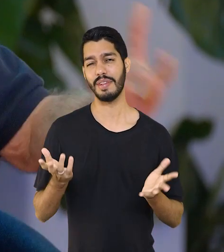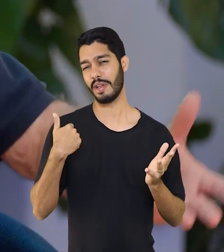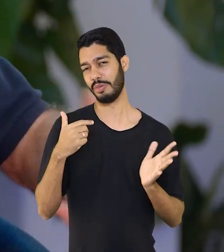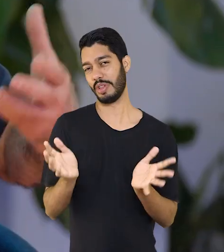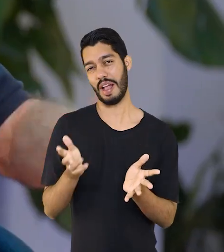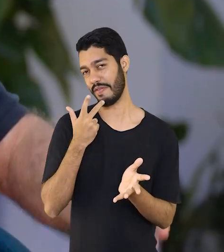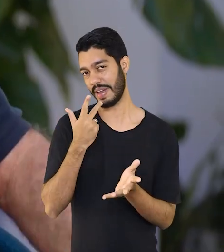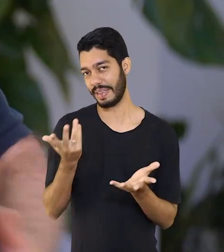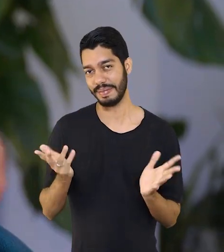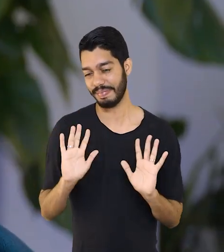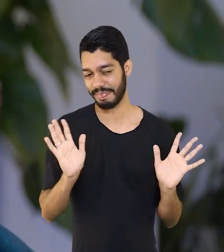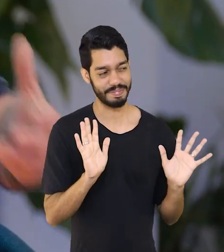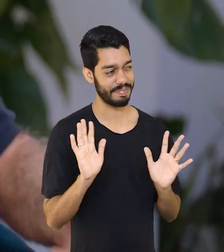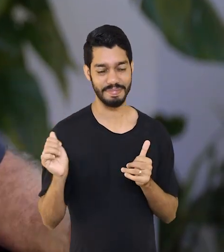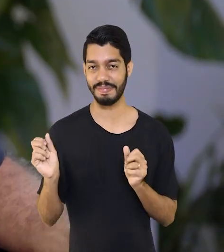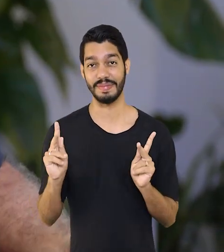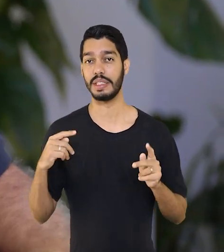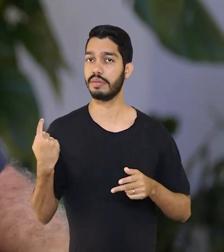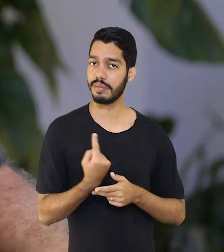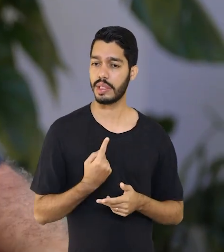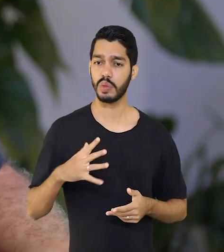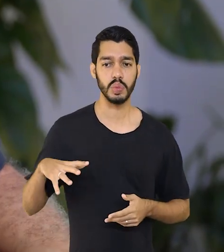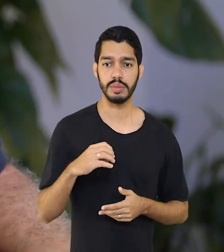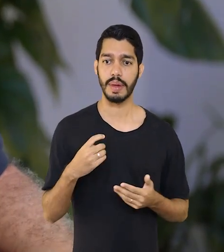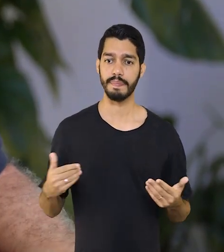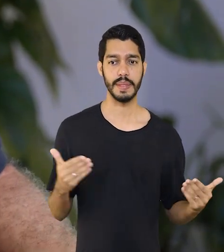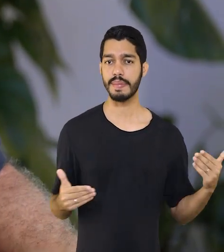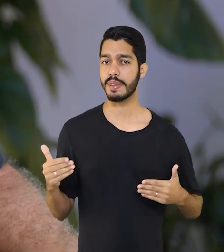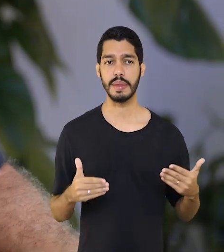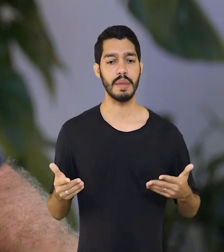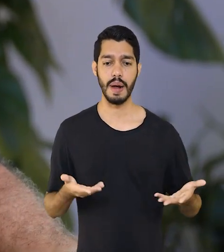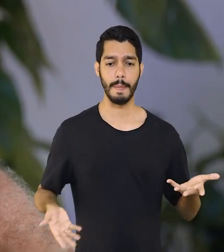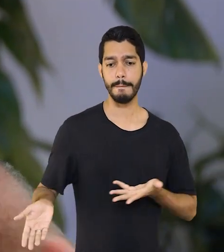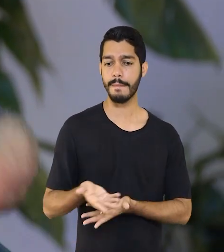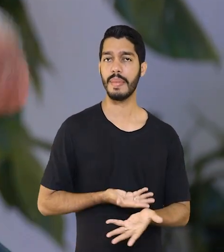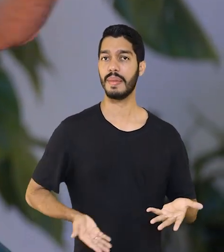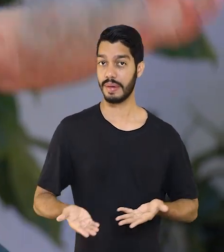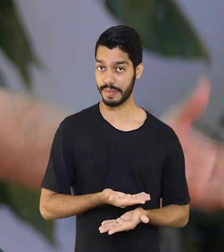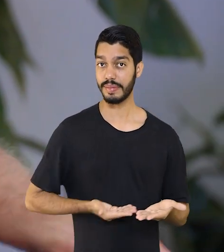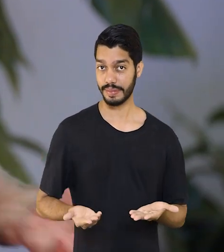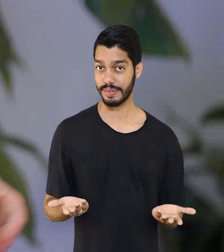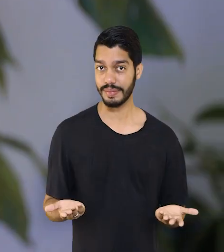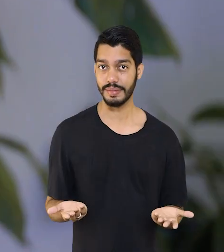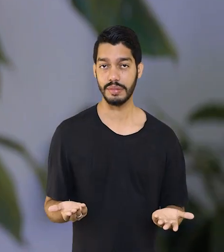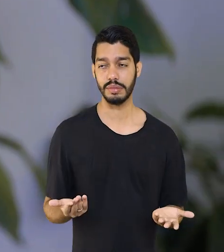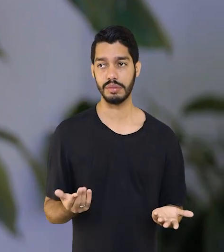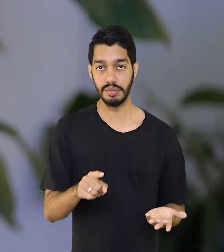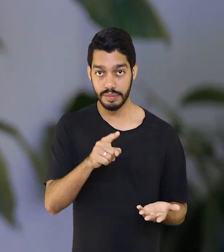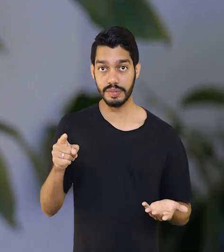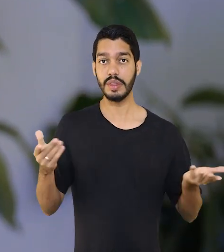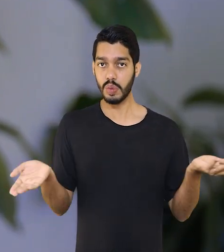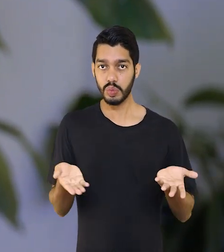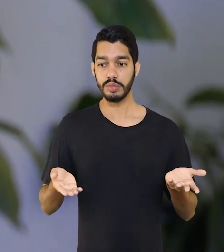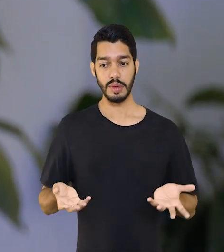eu já falei, somos também todos engajados e o fato de vocês